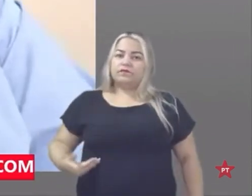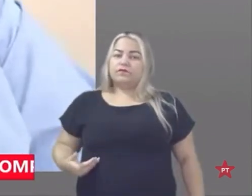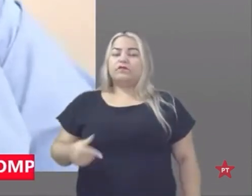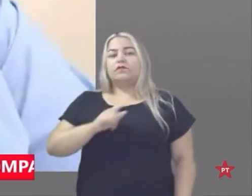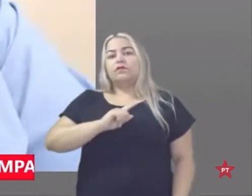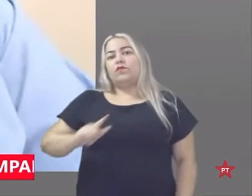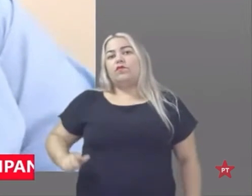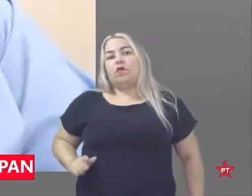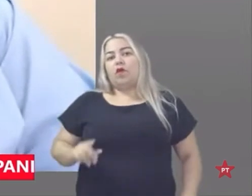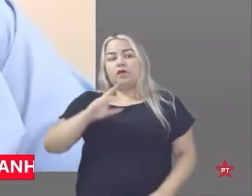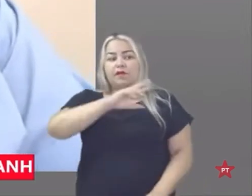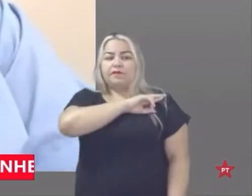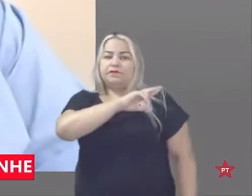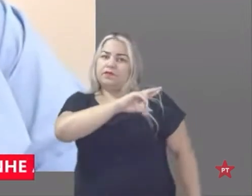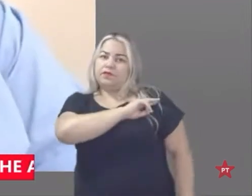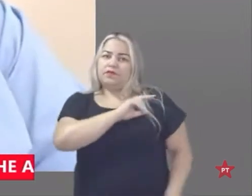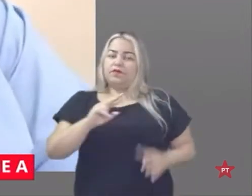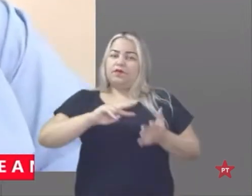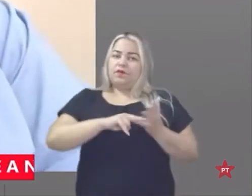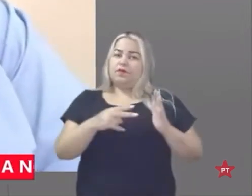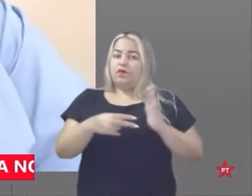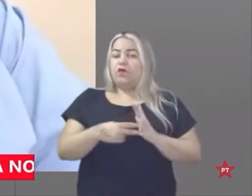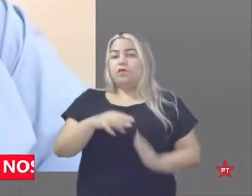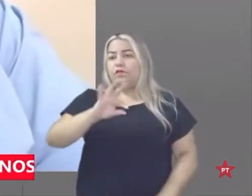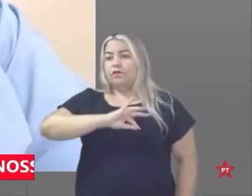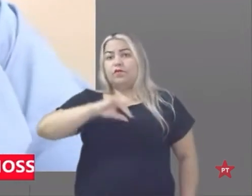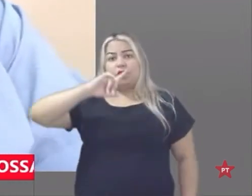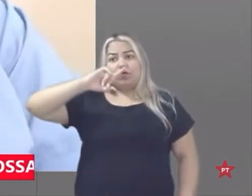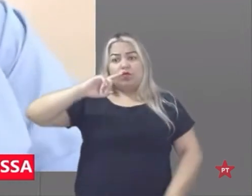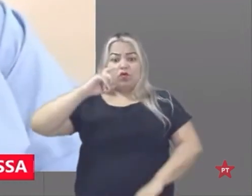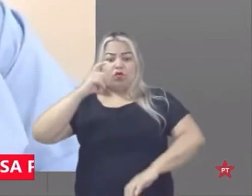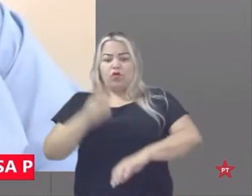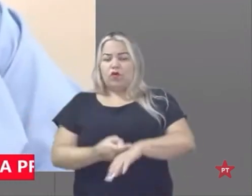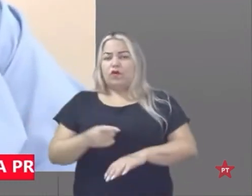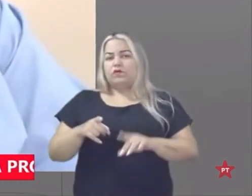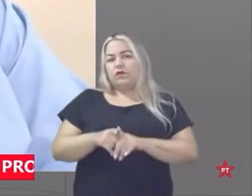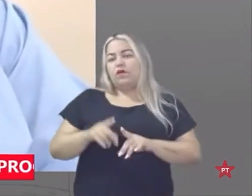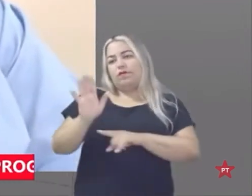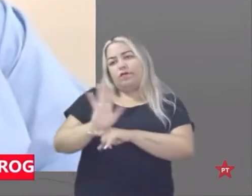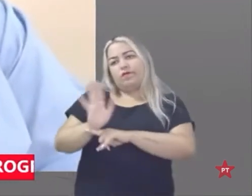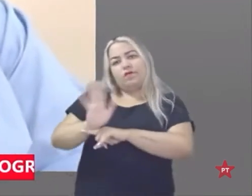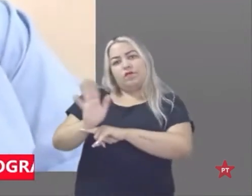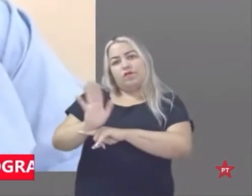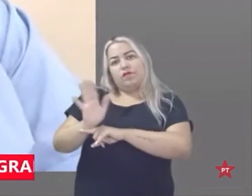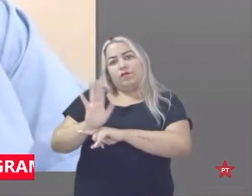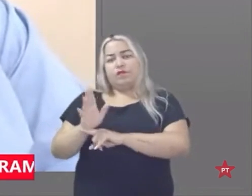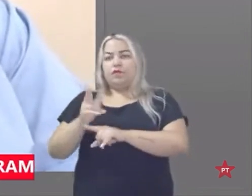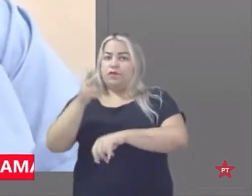do comandante-geral, no sentido de que os policiais sejam duros. Tem até um vídeo que circulou na internet que o